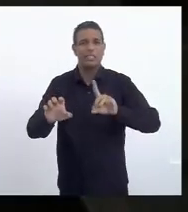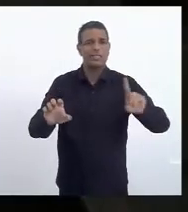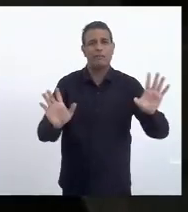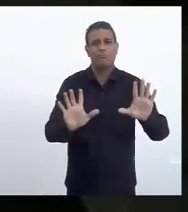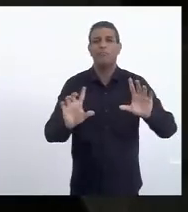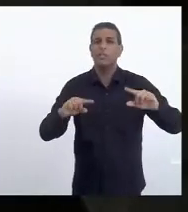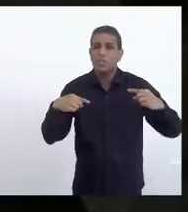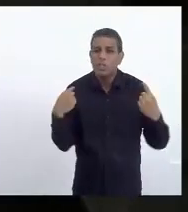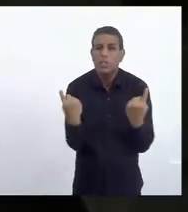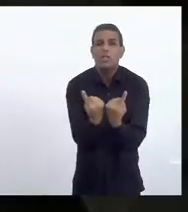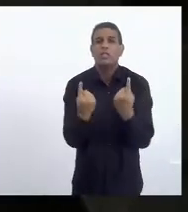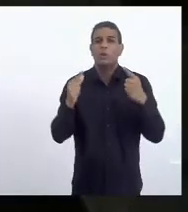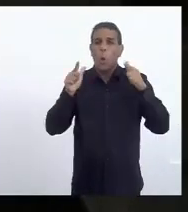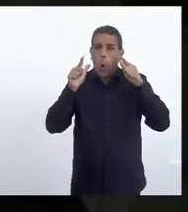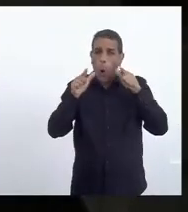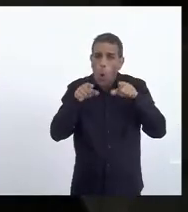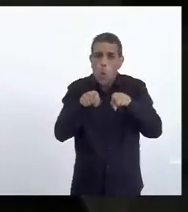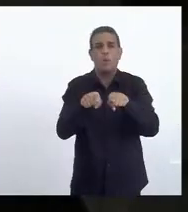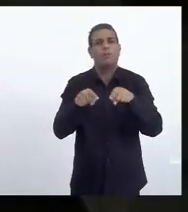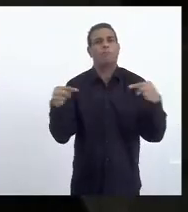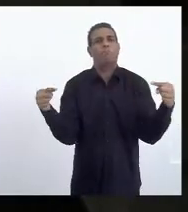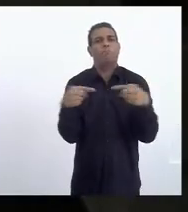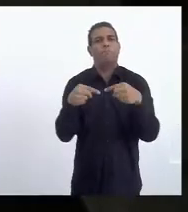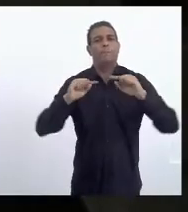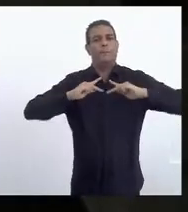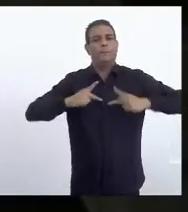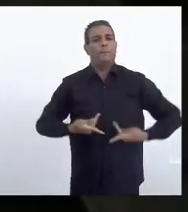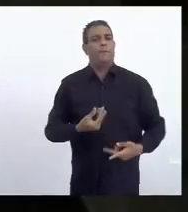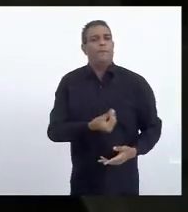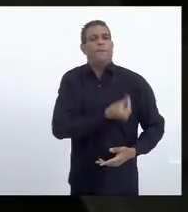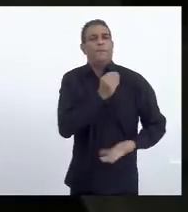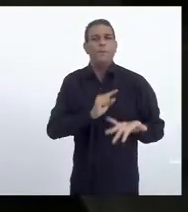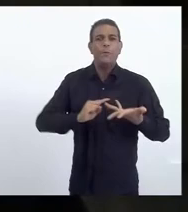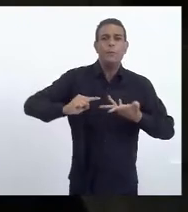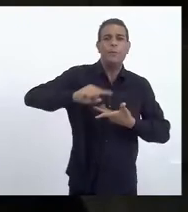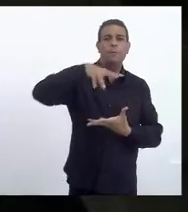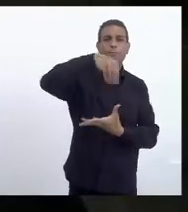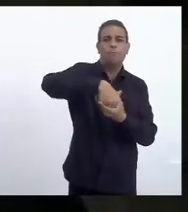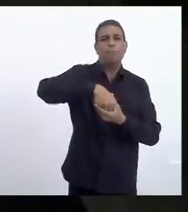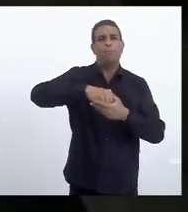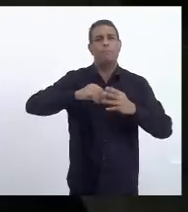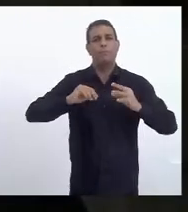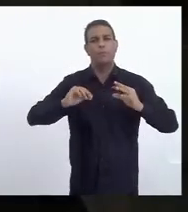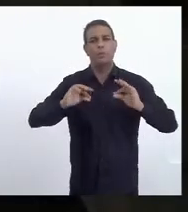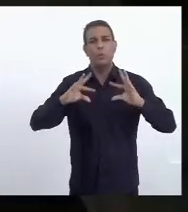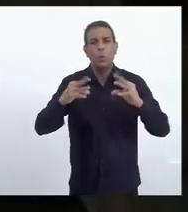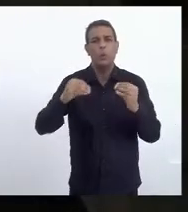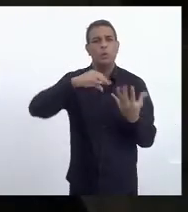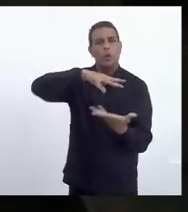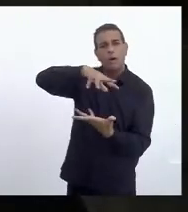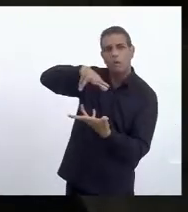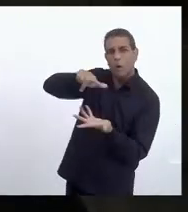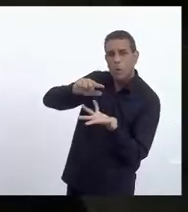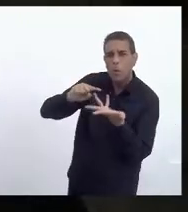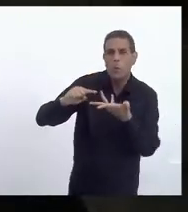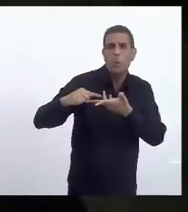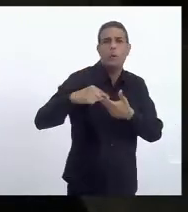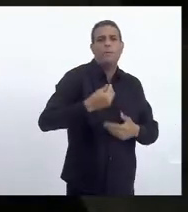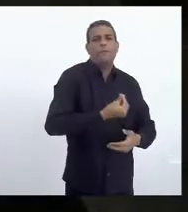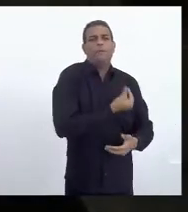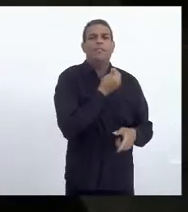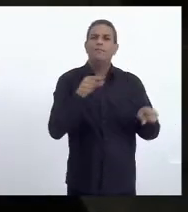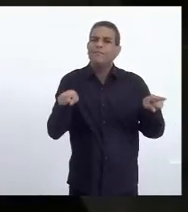meramente doutrinário e teológico ser a falta de sobrevivência é da espécie humana das espécies dos seres